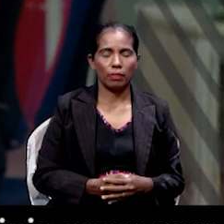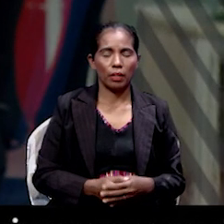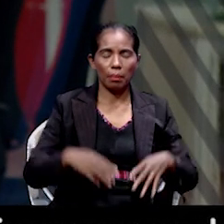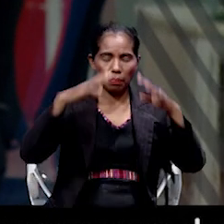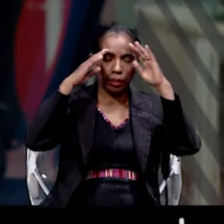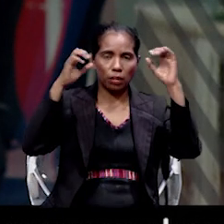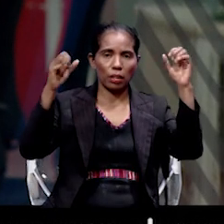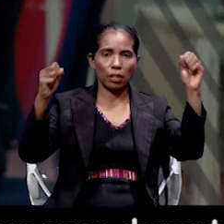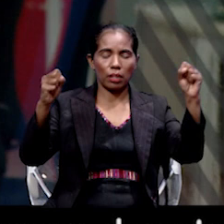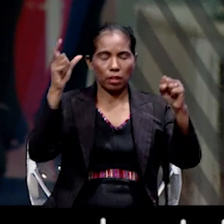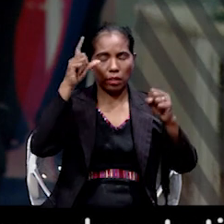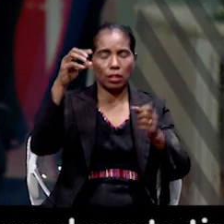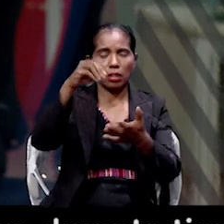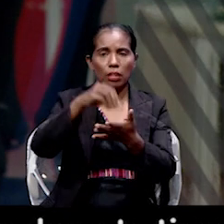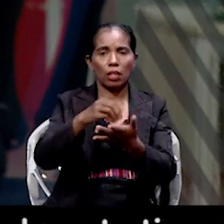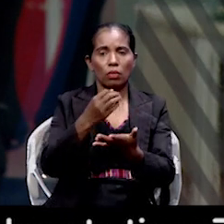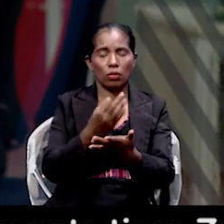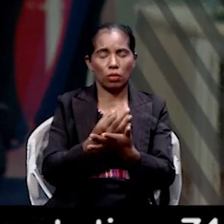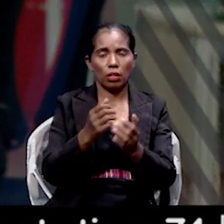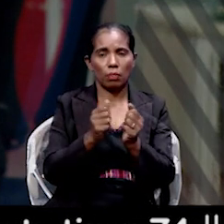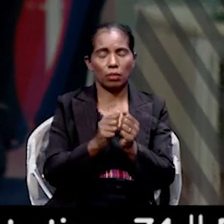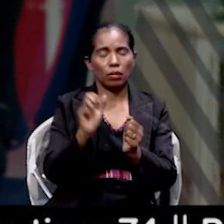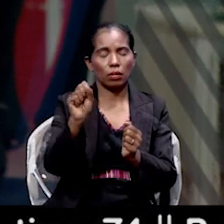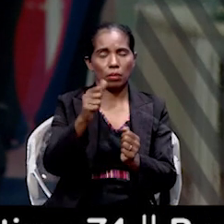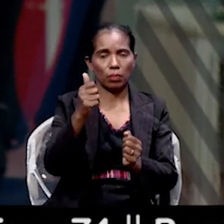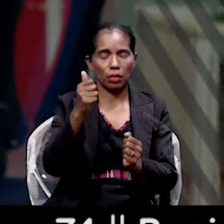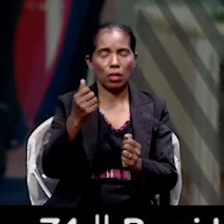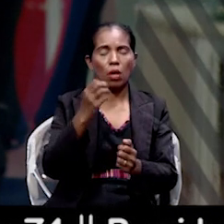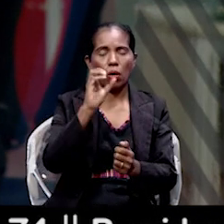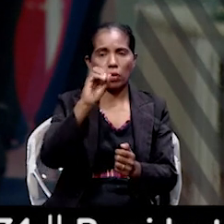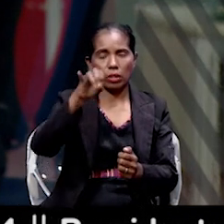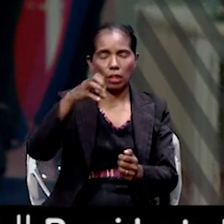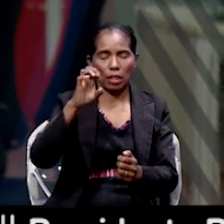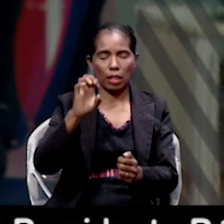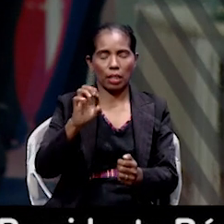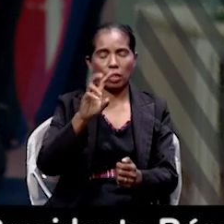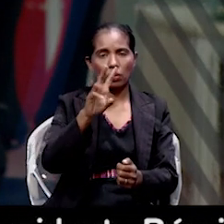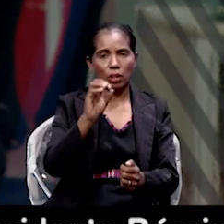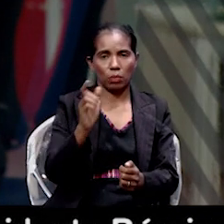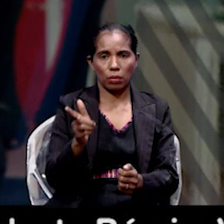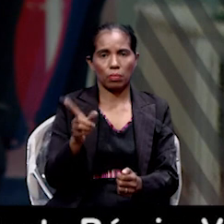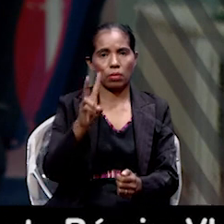Presidência da República propõe então com Sanulo Resin e Orçamento Geral Estado de Tinangrihungrua, Ronulo Resin Grua.